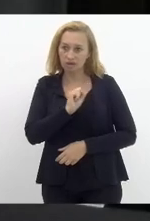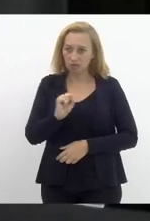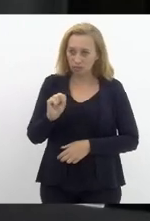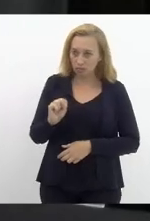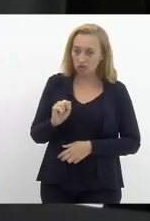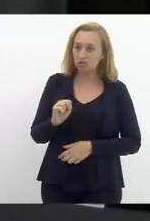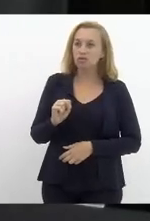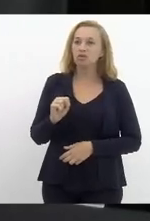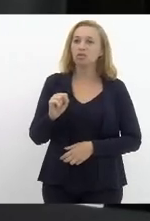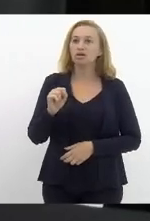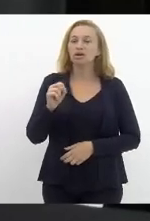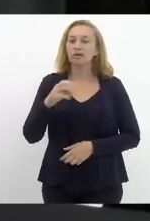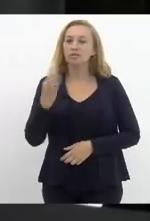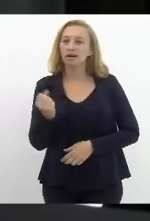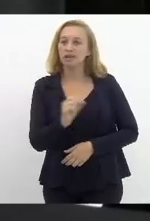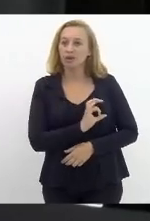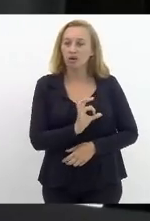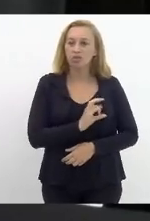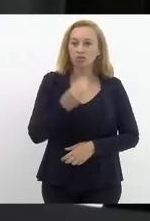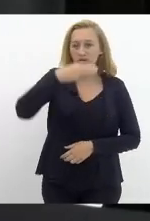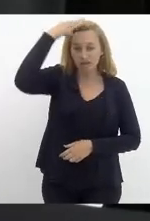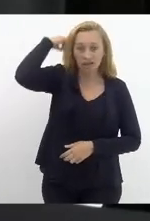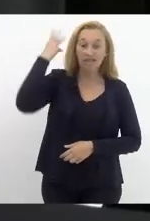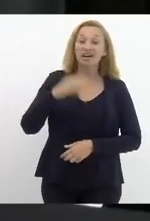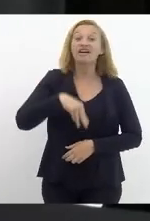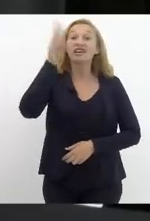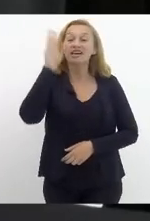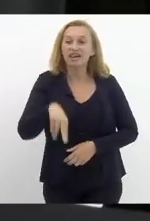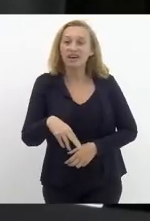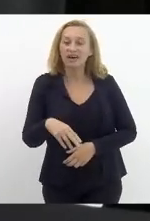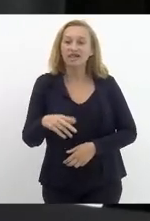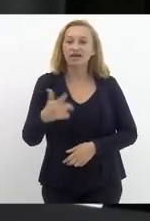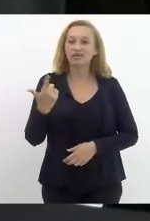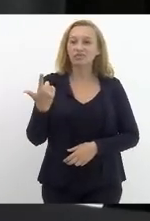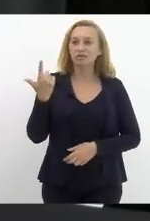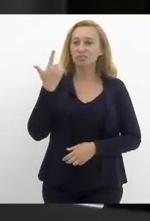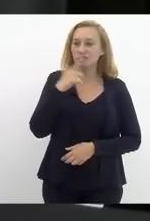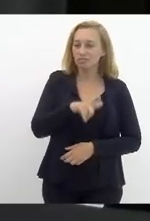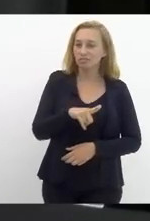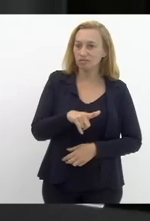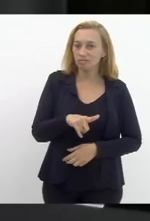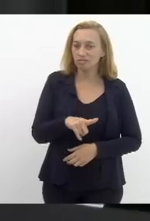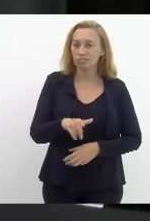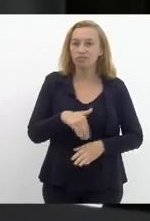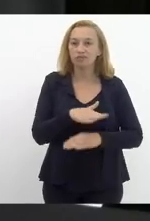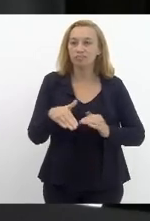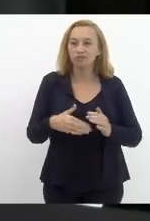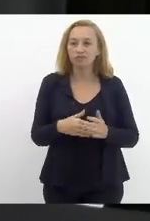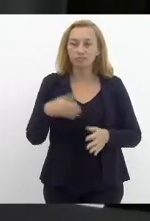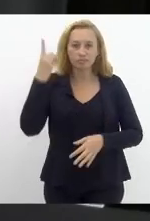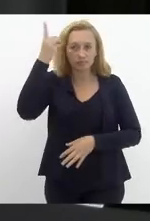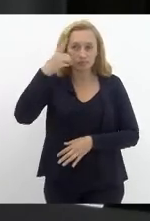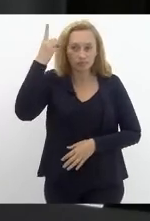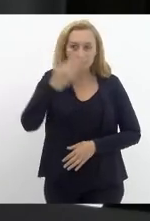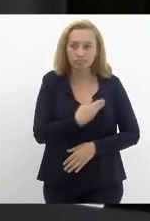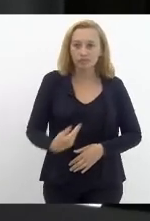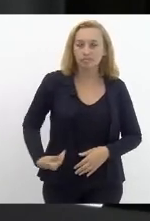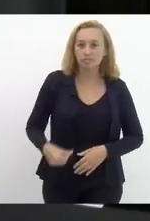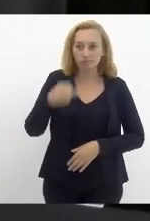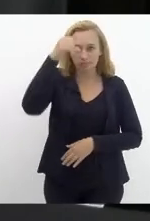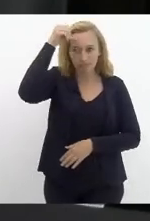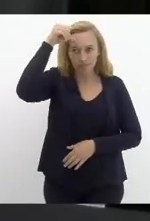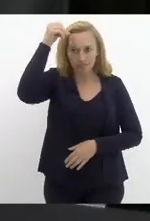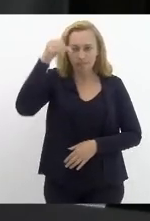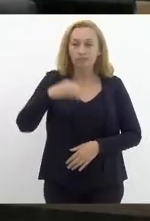a Marta Rocha, mas quem ganha é todo o parlamento, quem ganha é o governador Cláudio Castro,